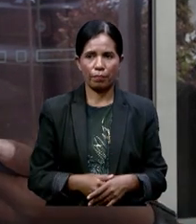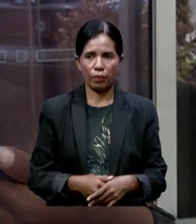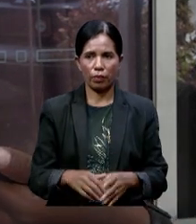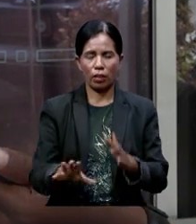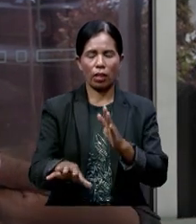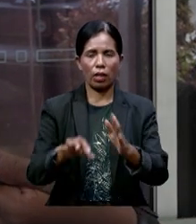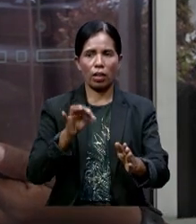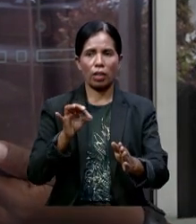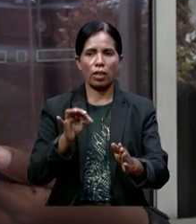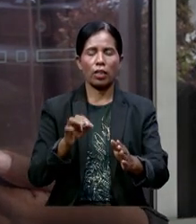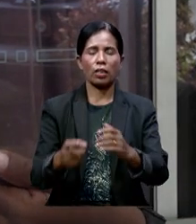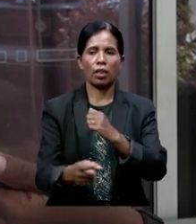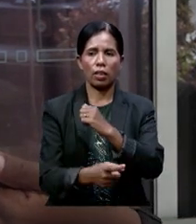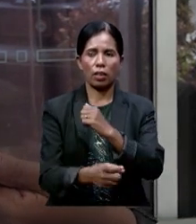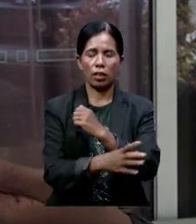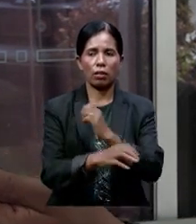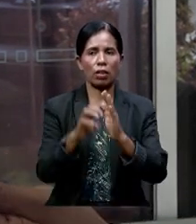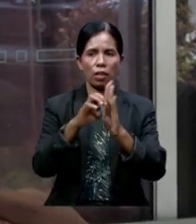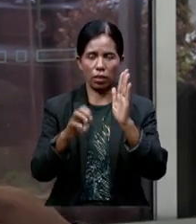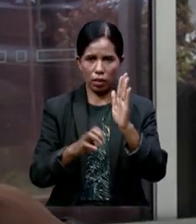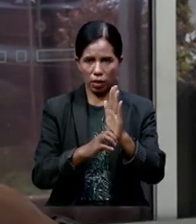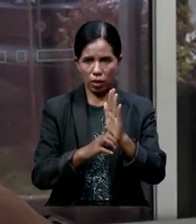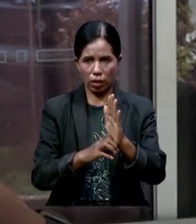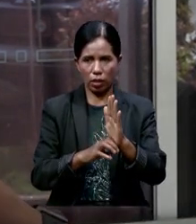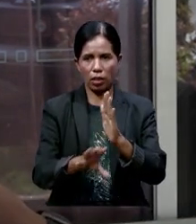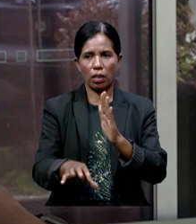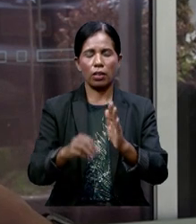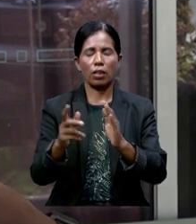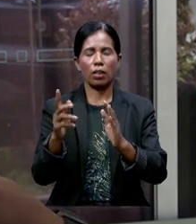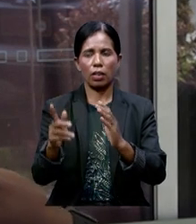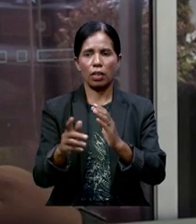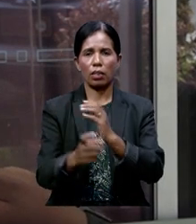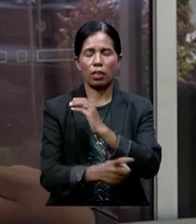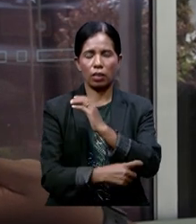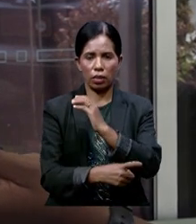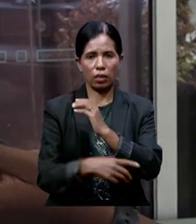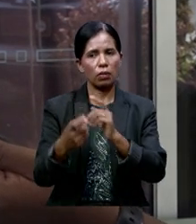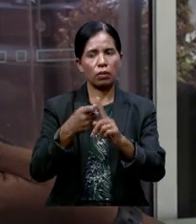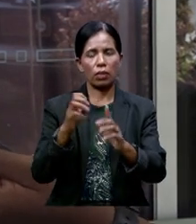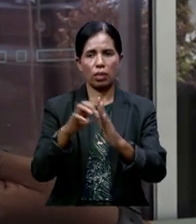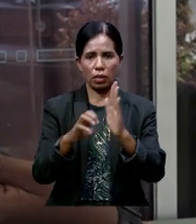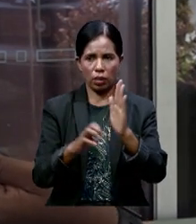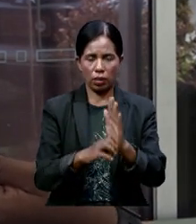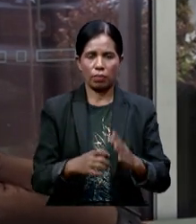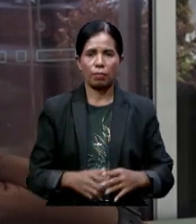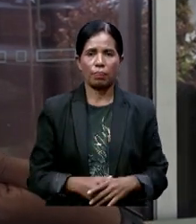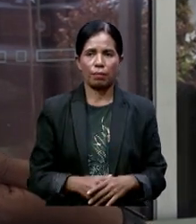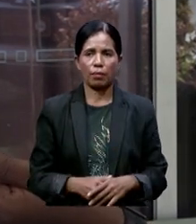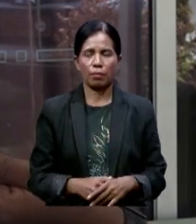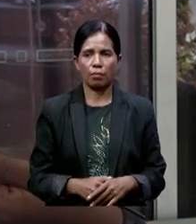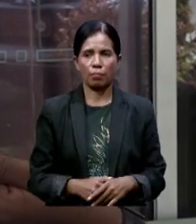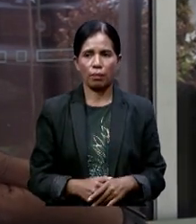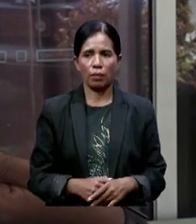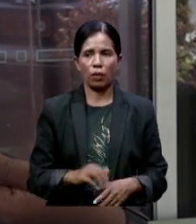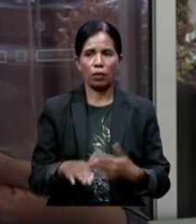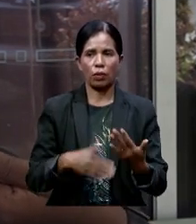da condenação do Estado, da castigo do Estado, em princípio uma vida, né? Mas